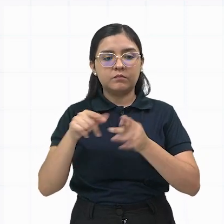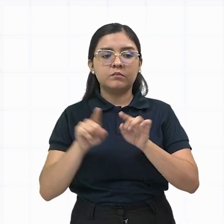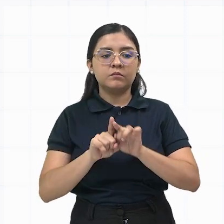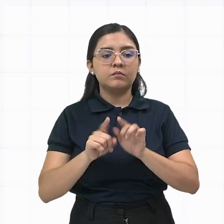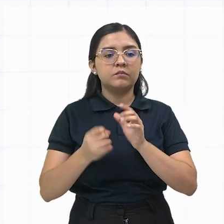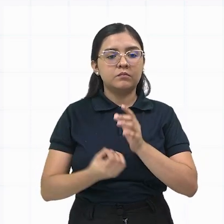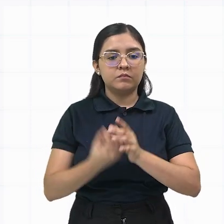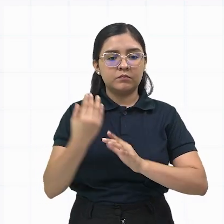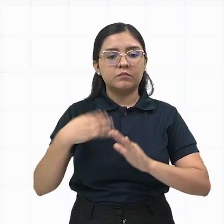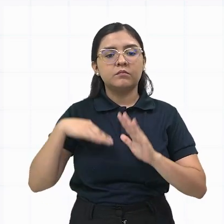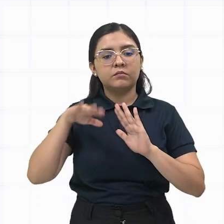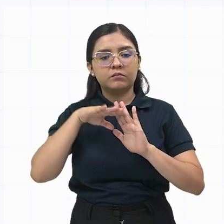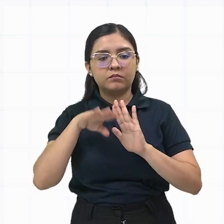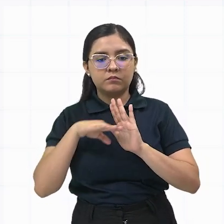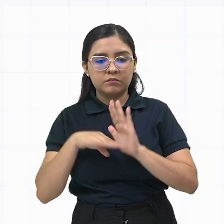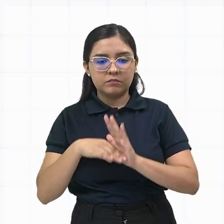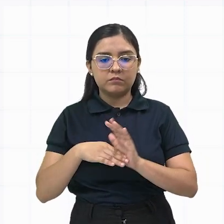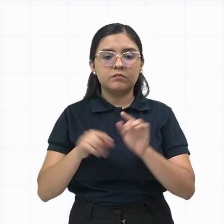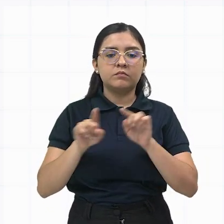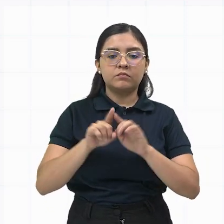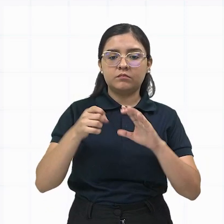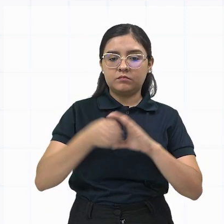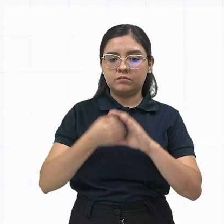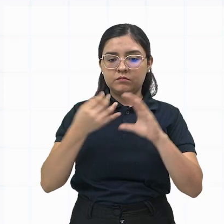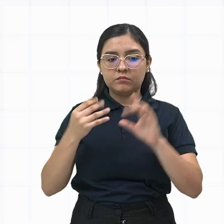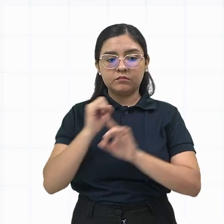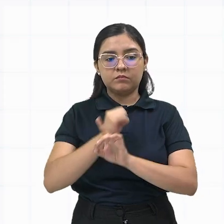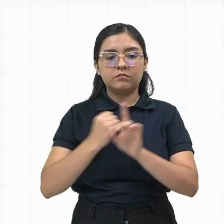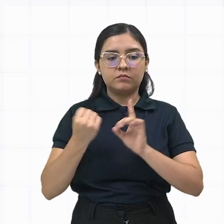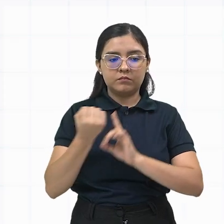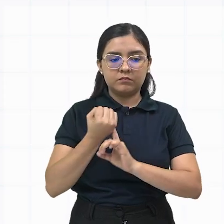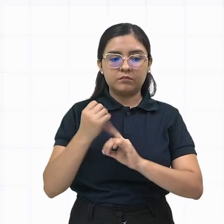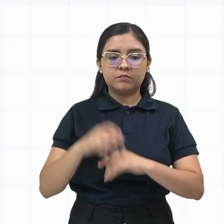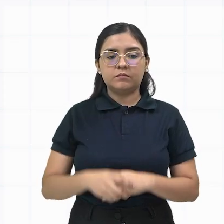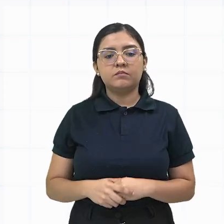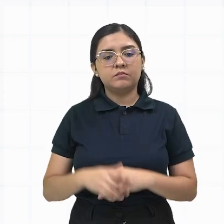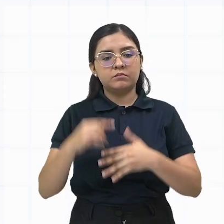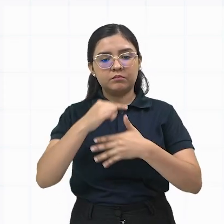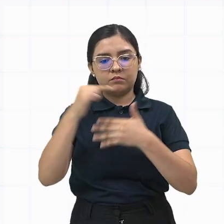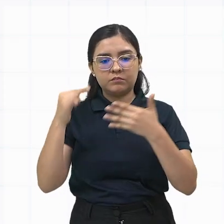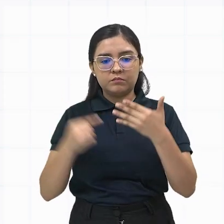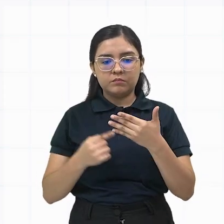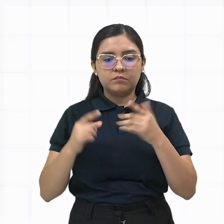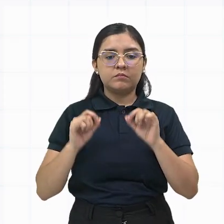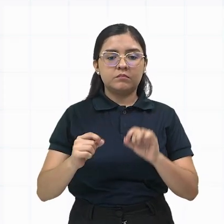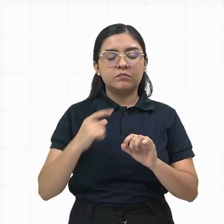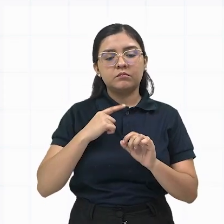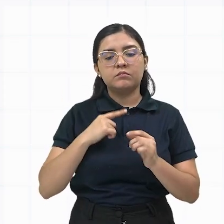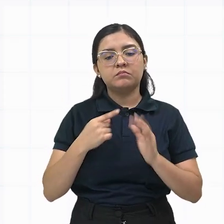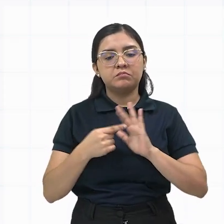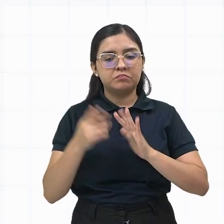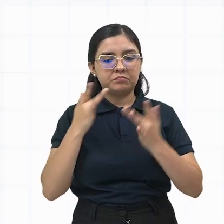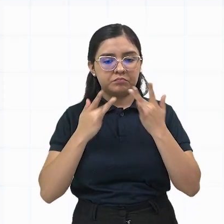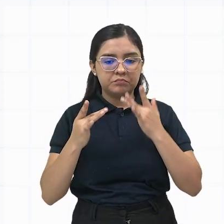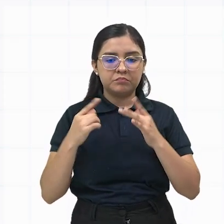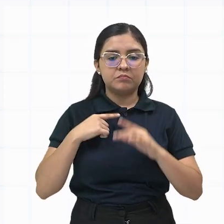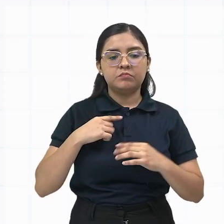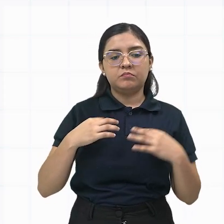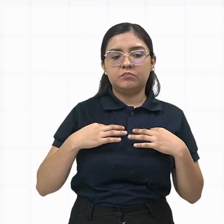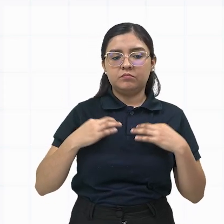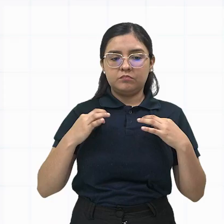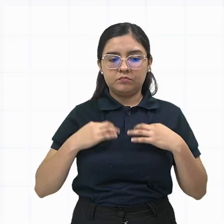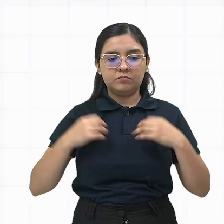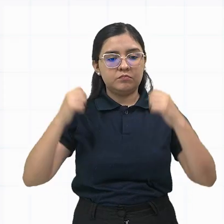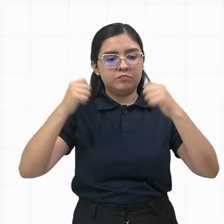na construção de repertórios e os aspectos sociais. Elementos de composição cênica,